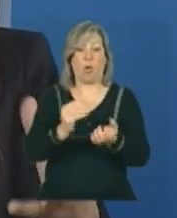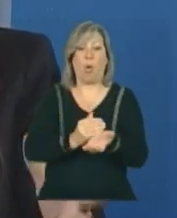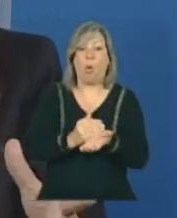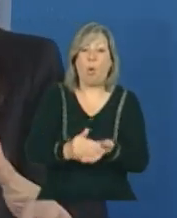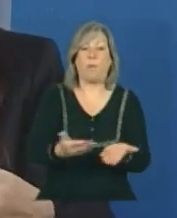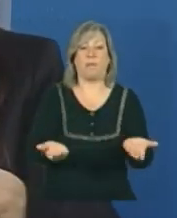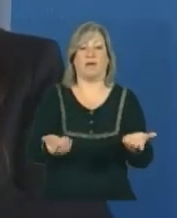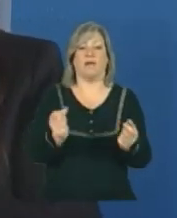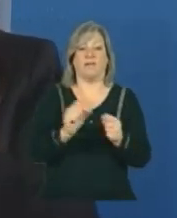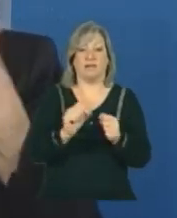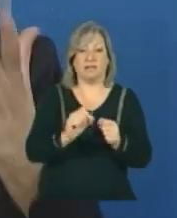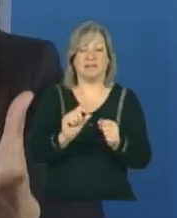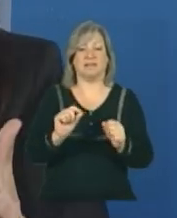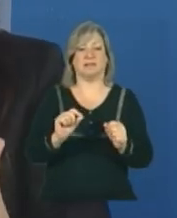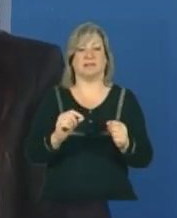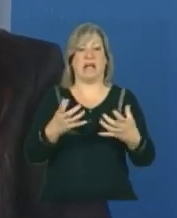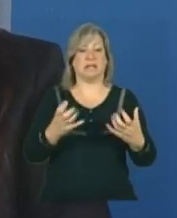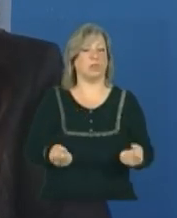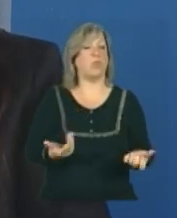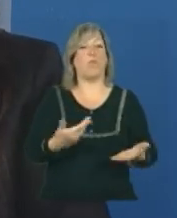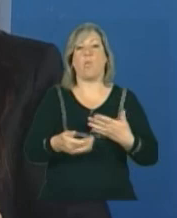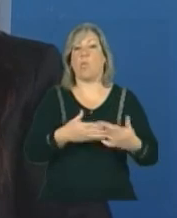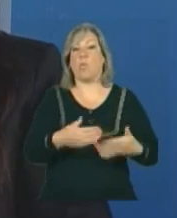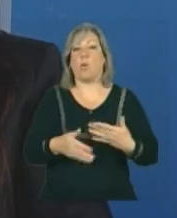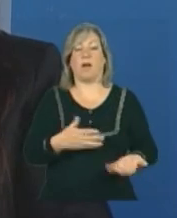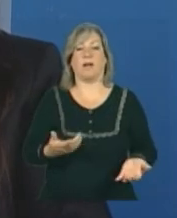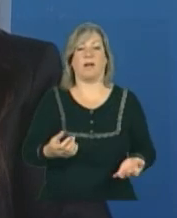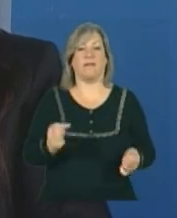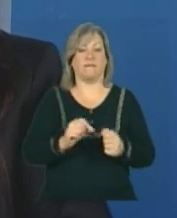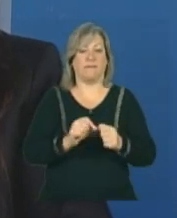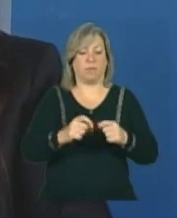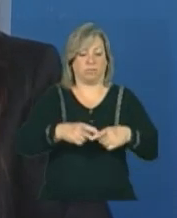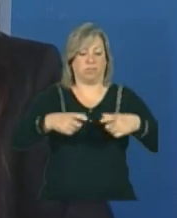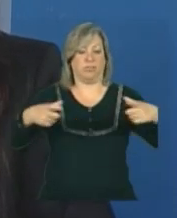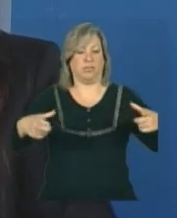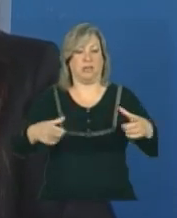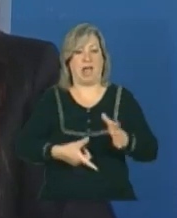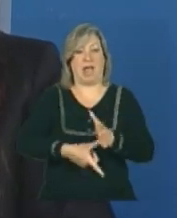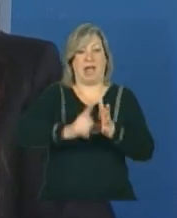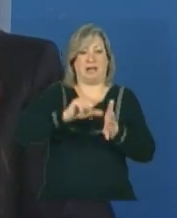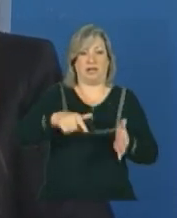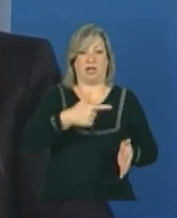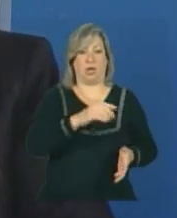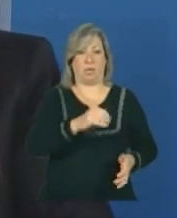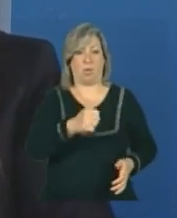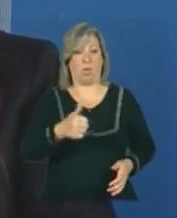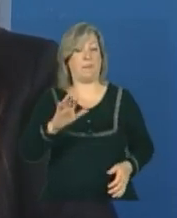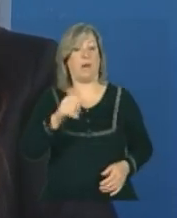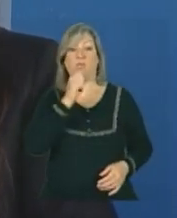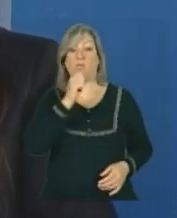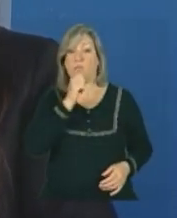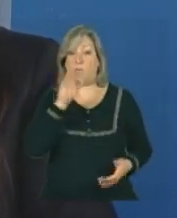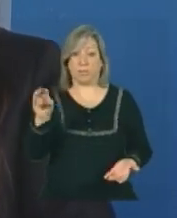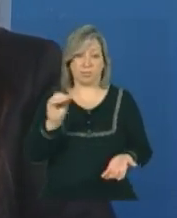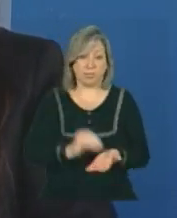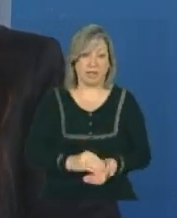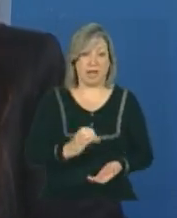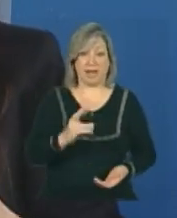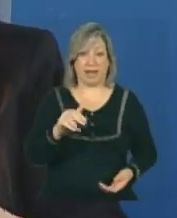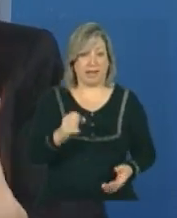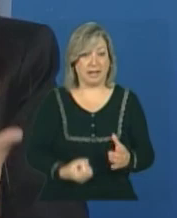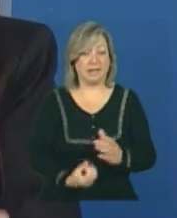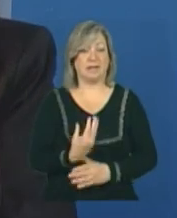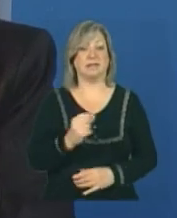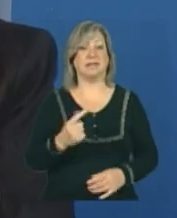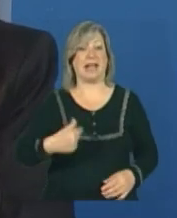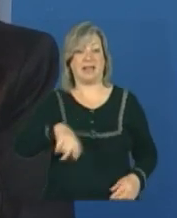fizeram aceite em qualquer processo de expansão anterior ao deste ano, mas ainda não implantaram os CRAS, ou seja, eles estão